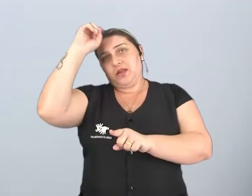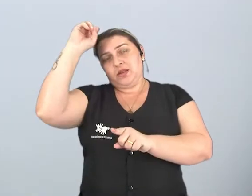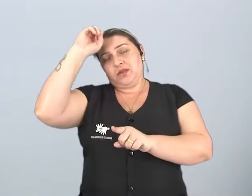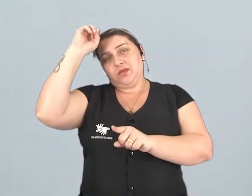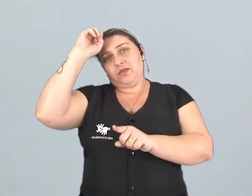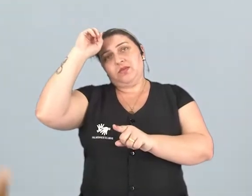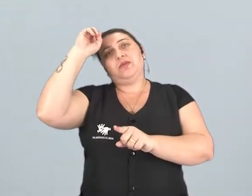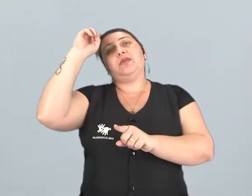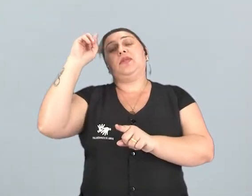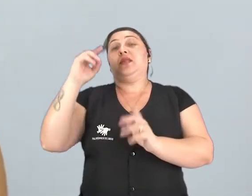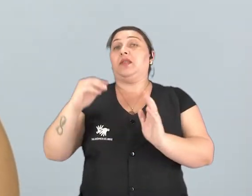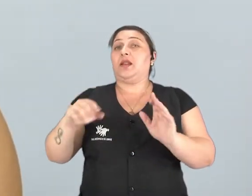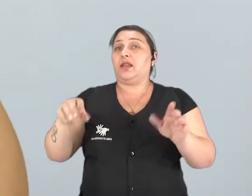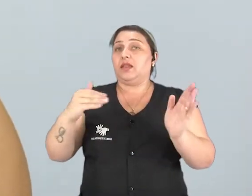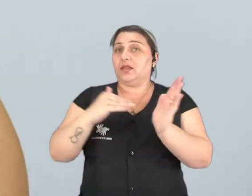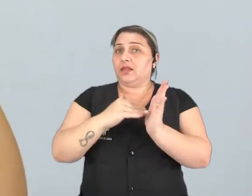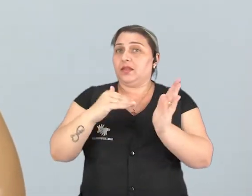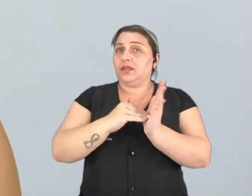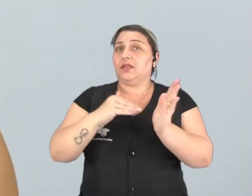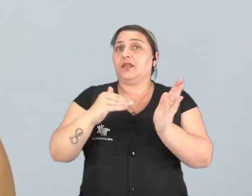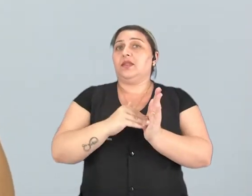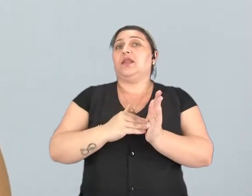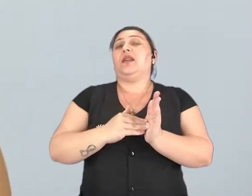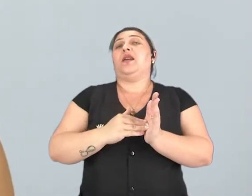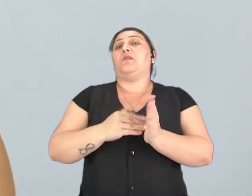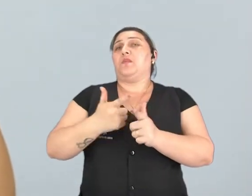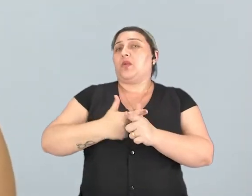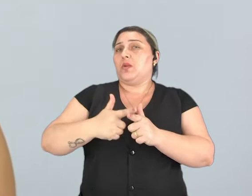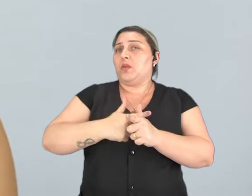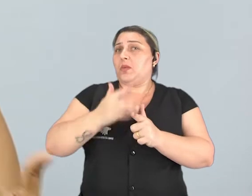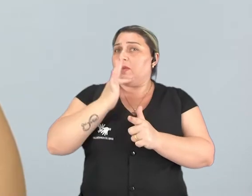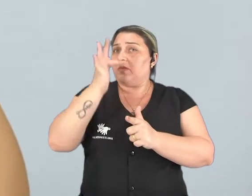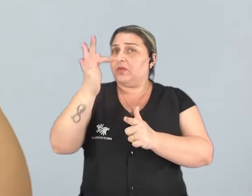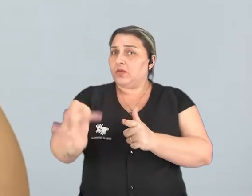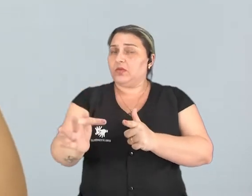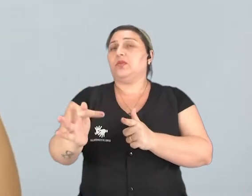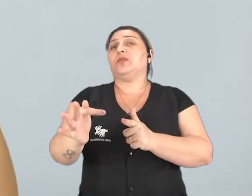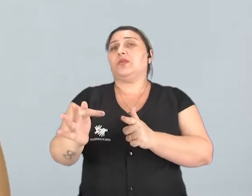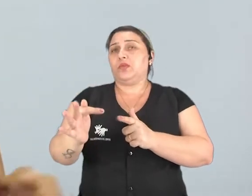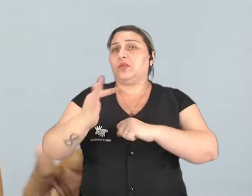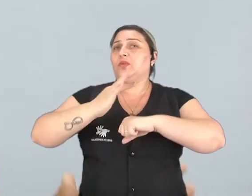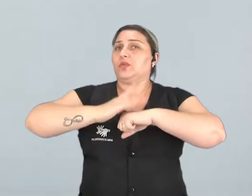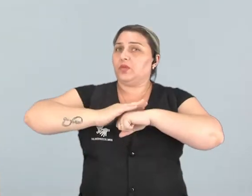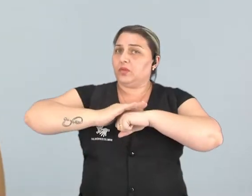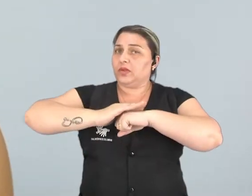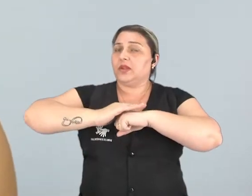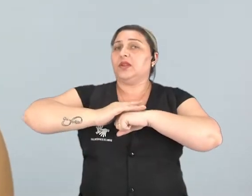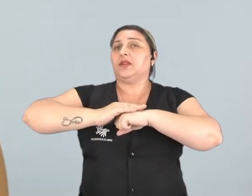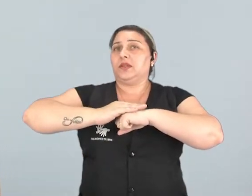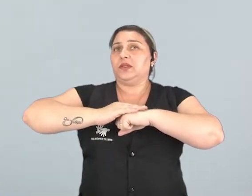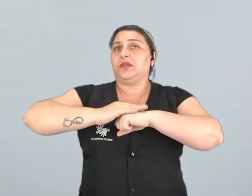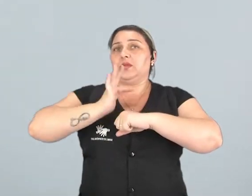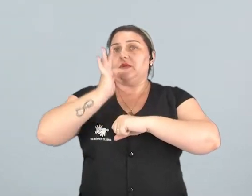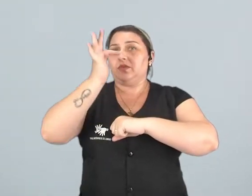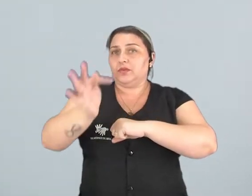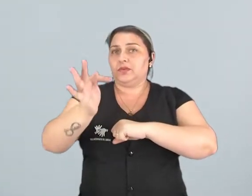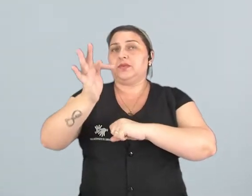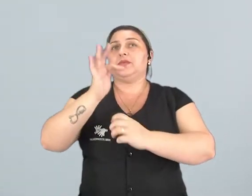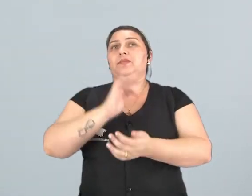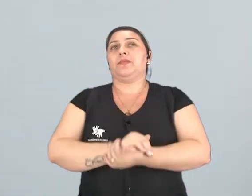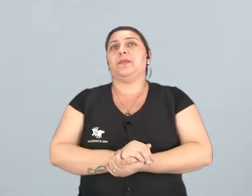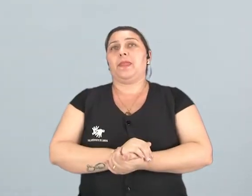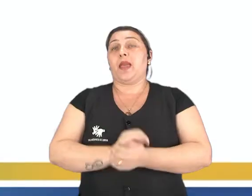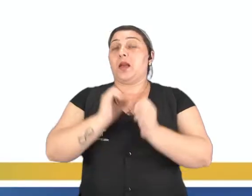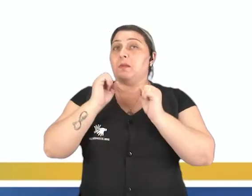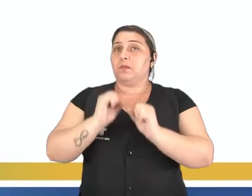né? Que pode ocasionar, assim, claro, várias lesões, inflamações e muitas outras coisas.